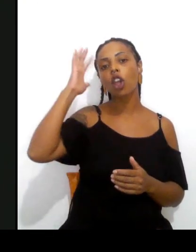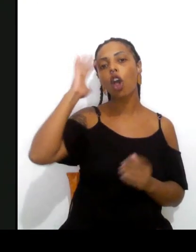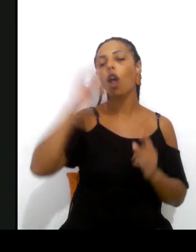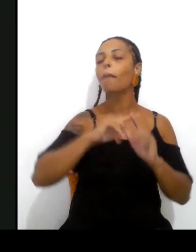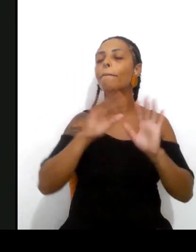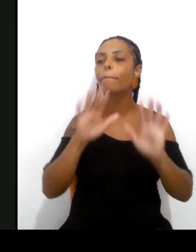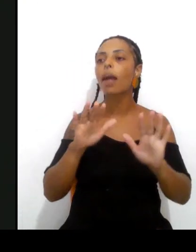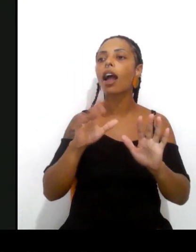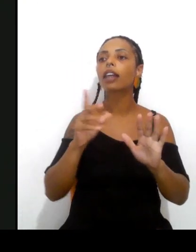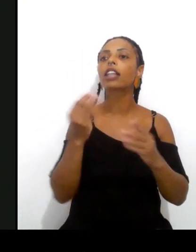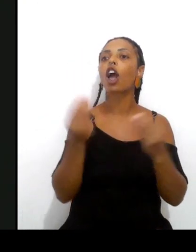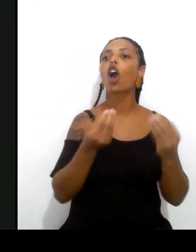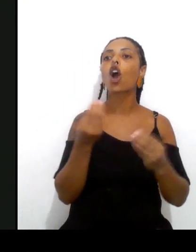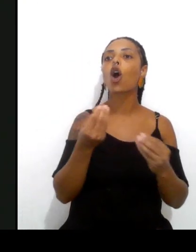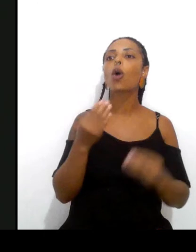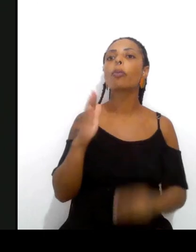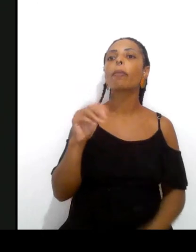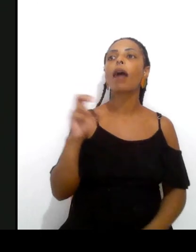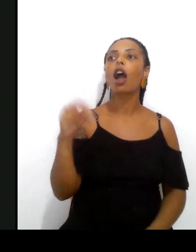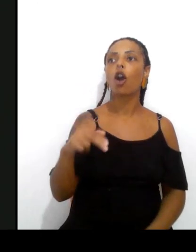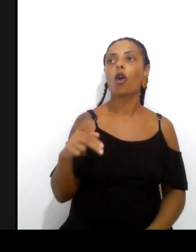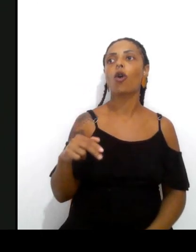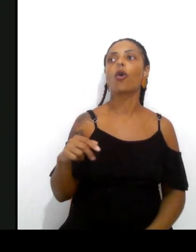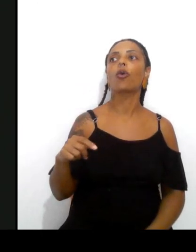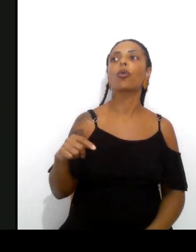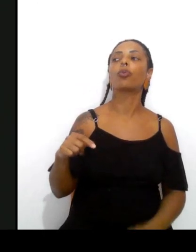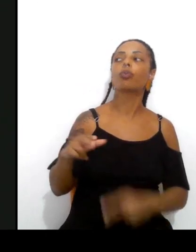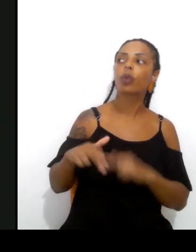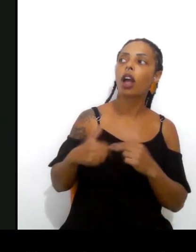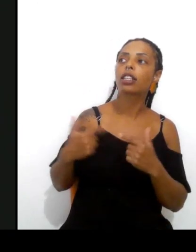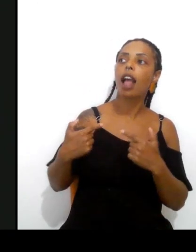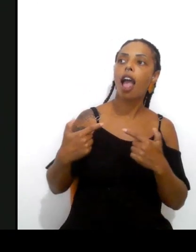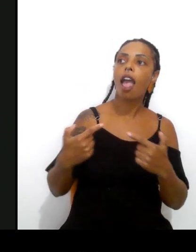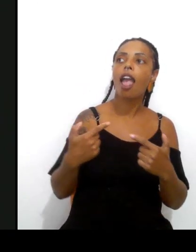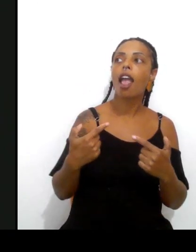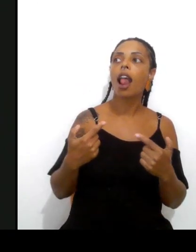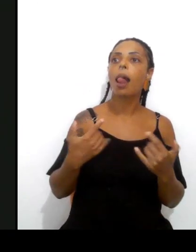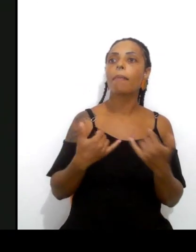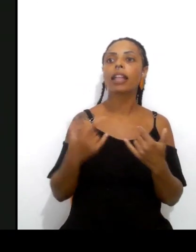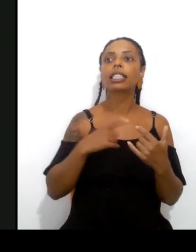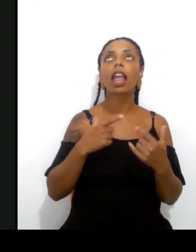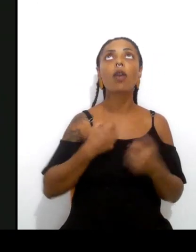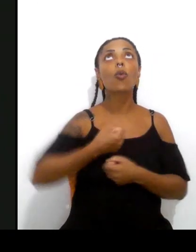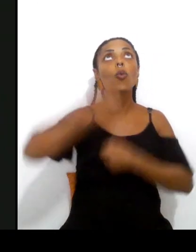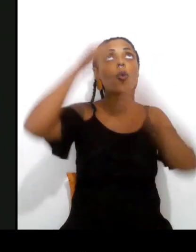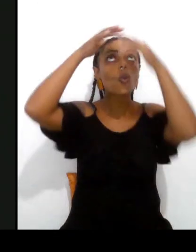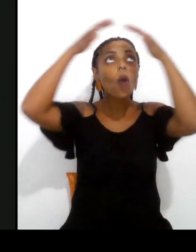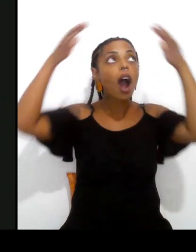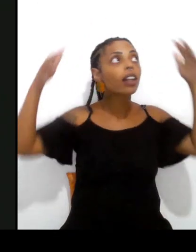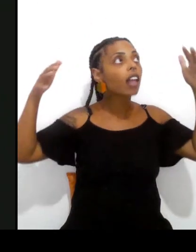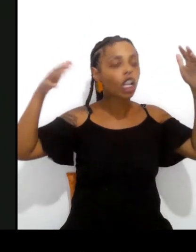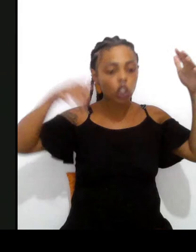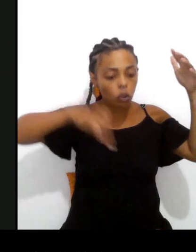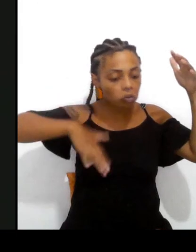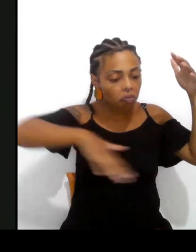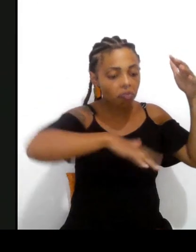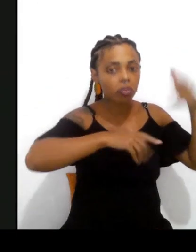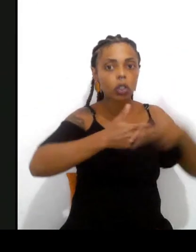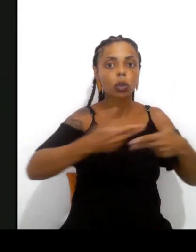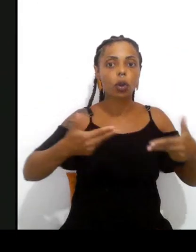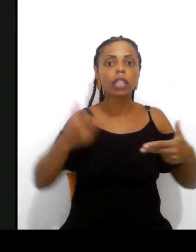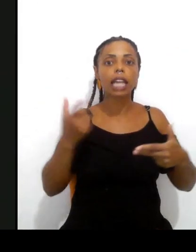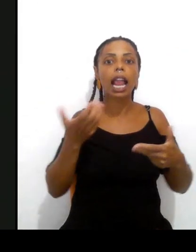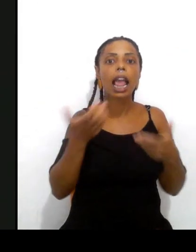veio não se confrontaria vindo da Guerra ela está sobre um guarda-chuva no qual ele busca proteção